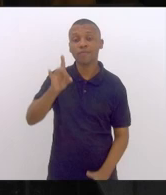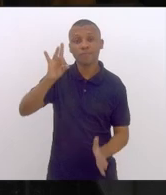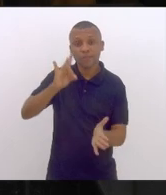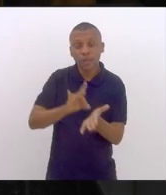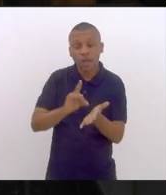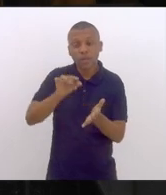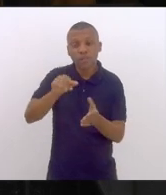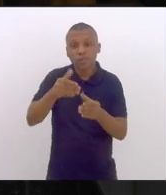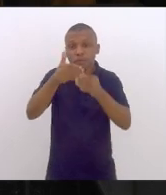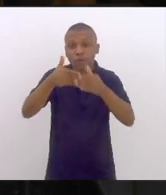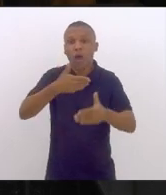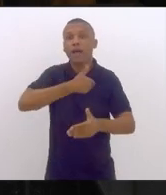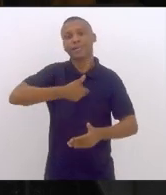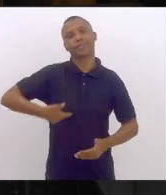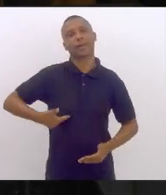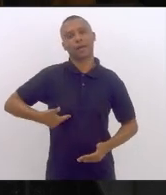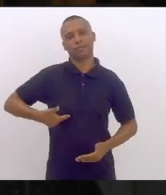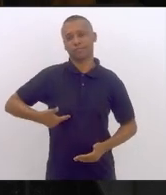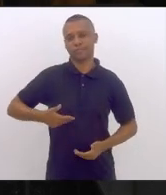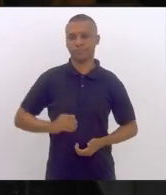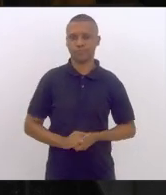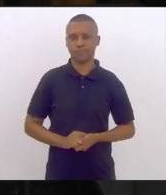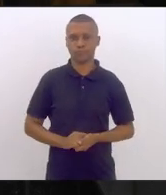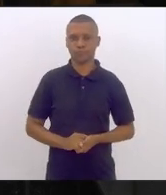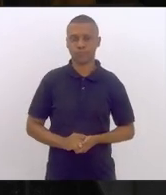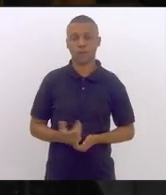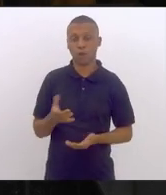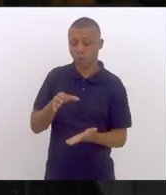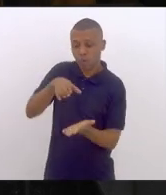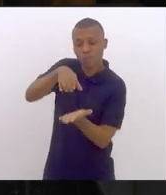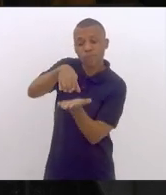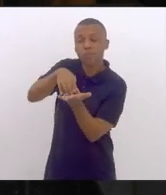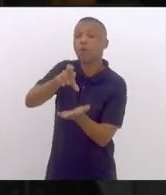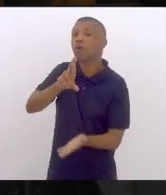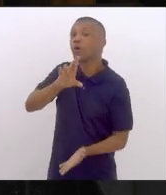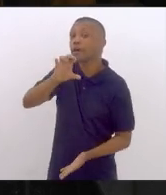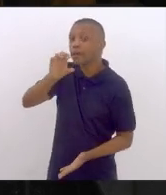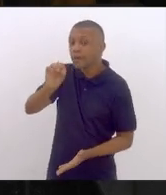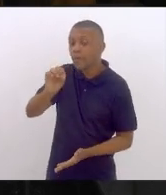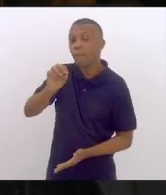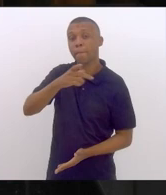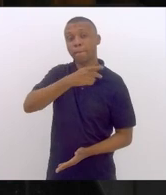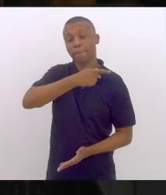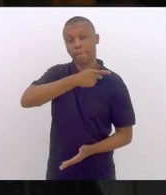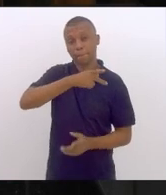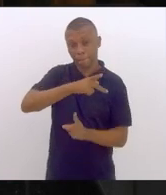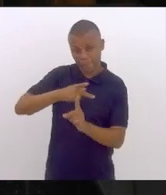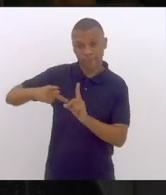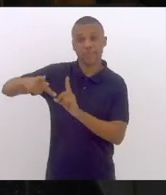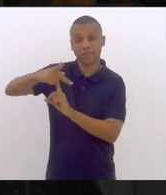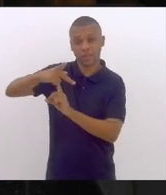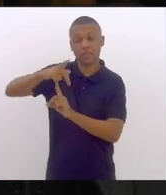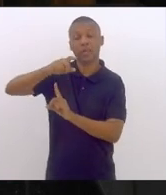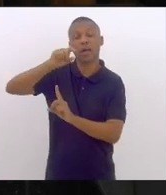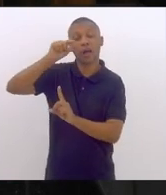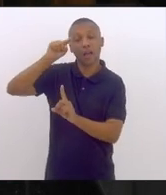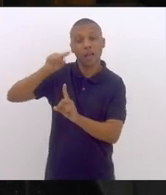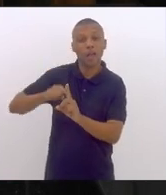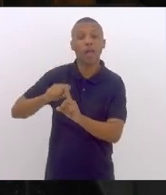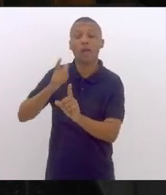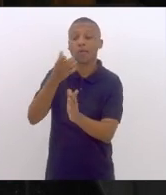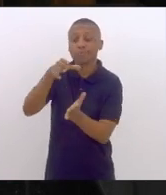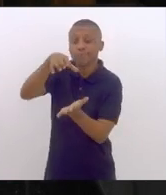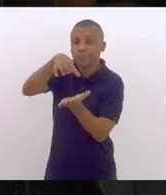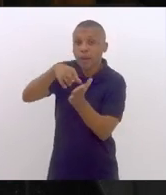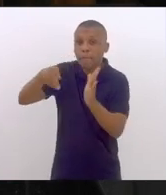de estado o rio previdência é autarquia Estadual que Possivelmente